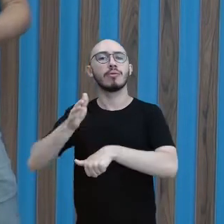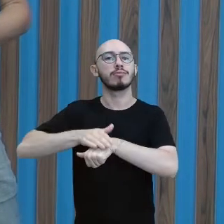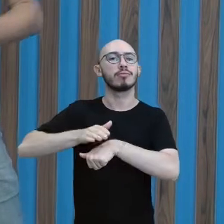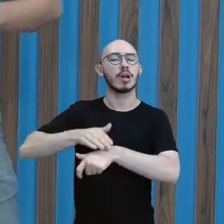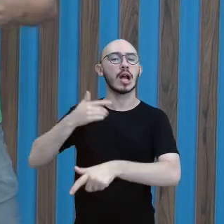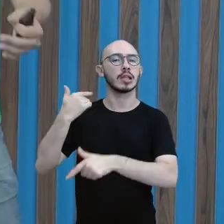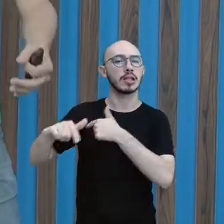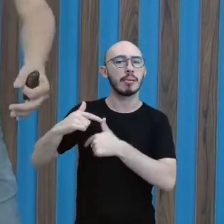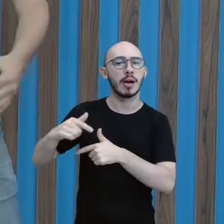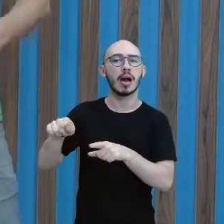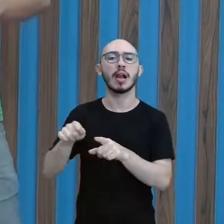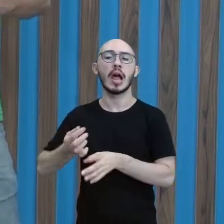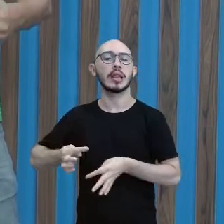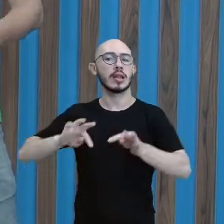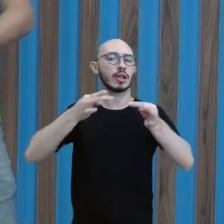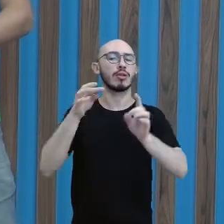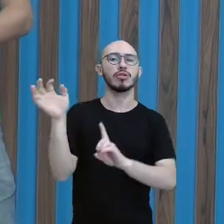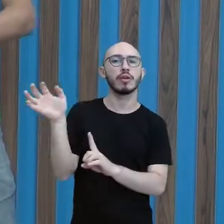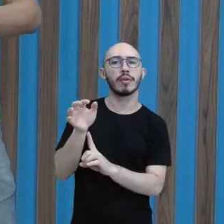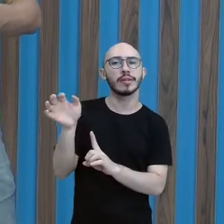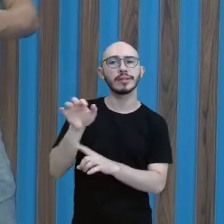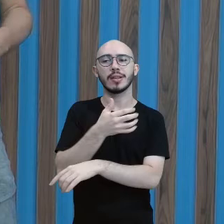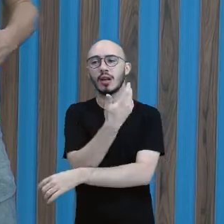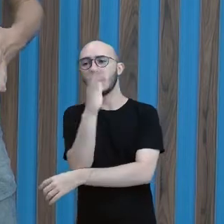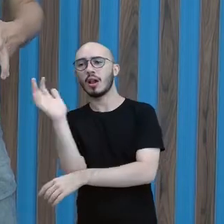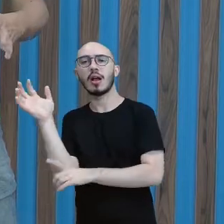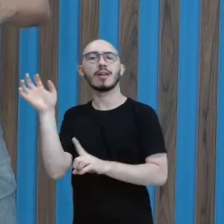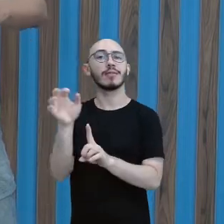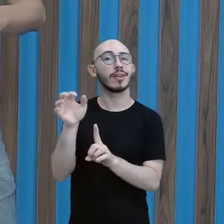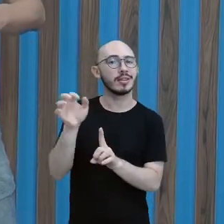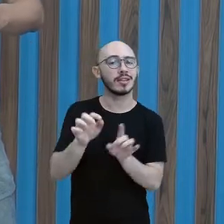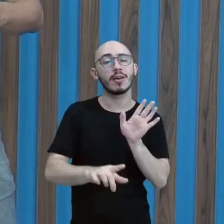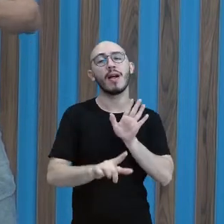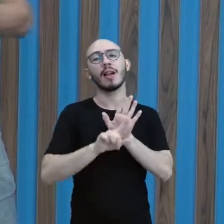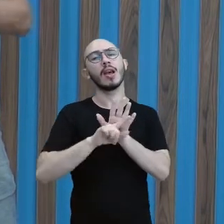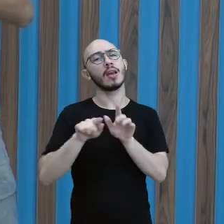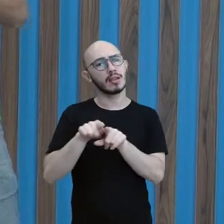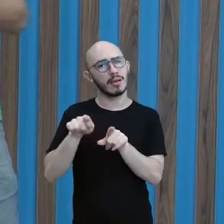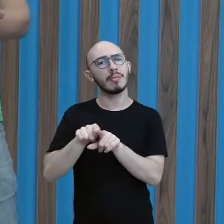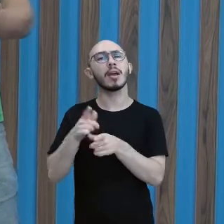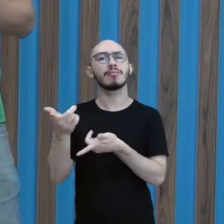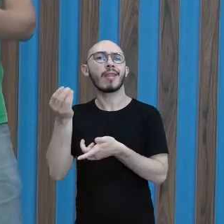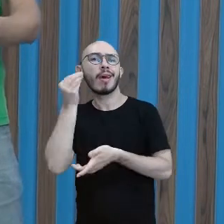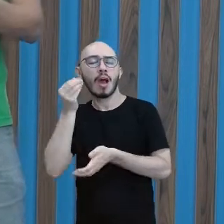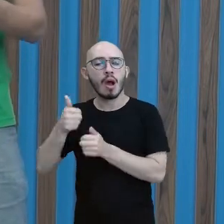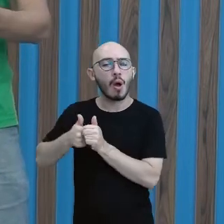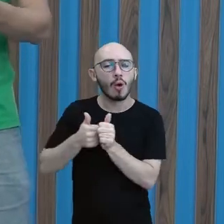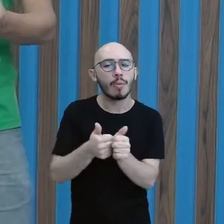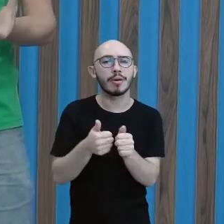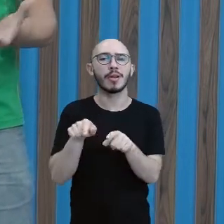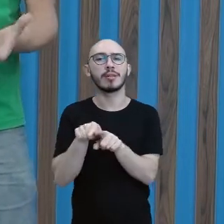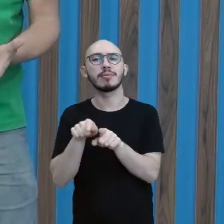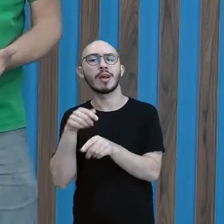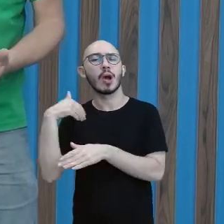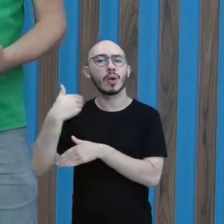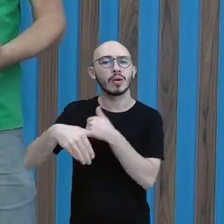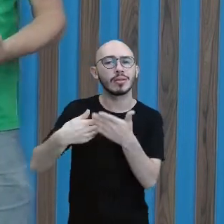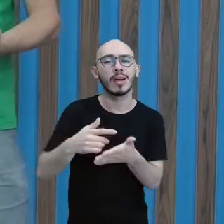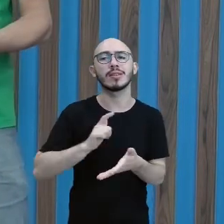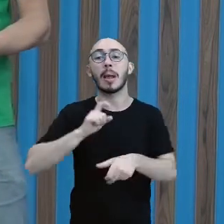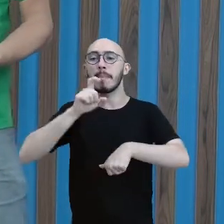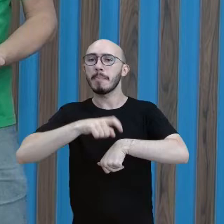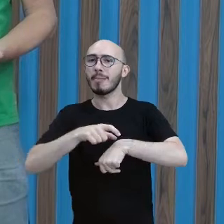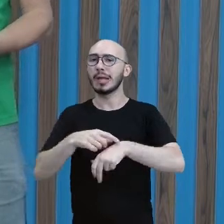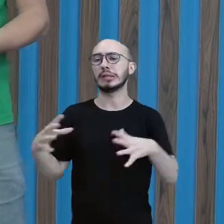influencia, o meio ambiente influencia, tanta coisa, e a legislação ela vai acompanhando isso a partir de muitas vezes de situações de conflito, né?